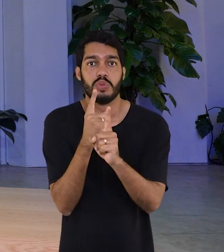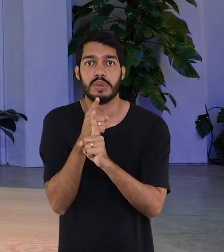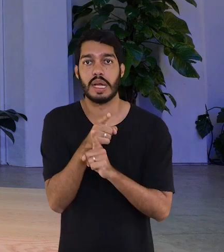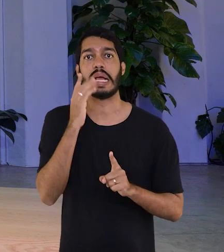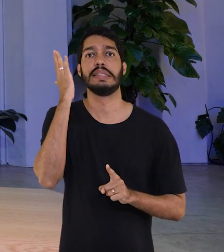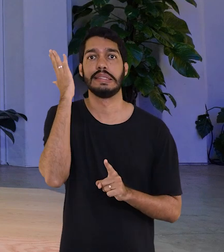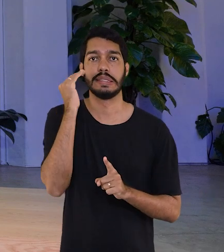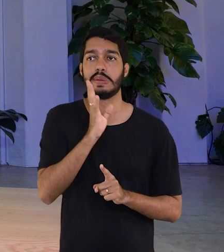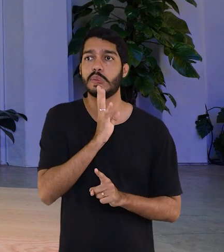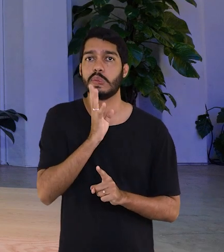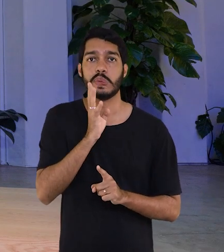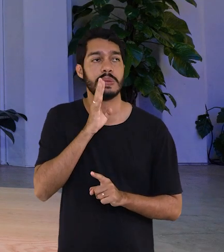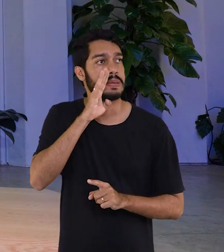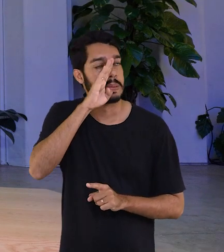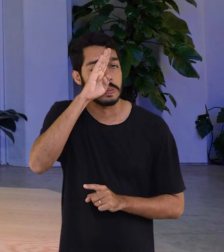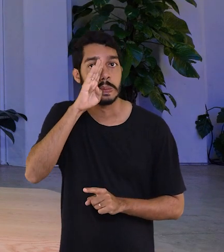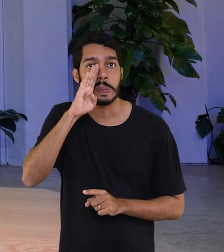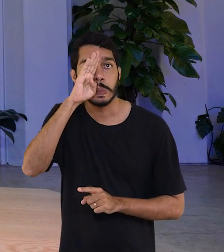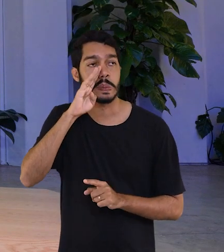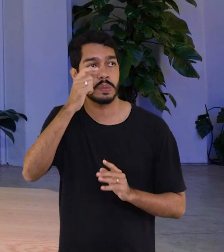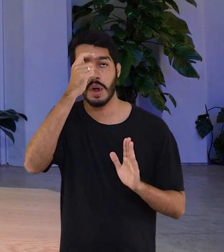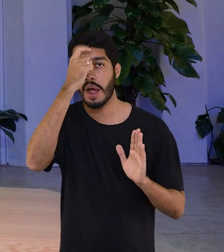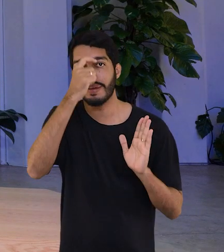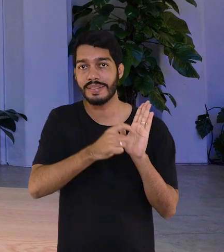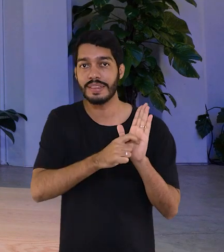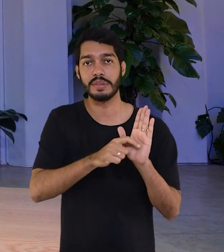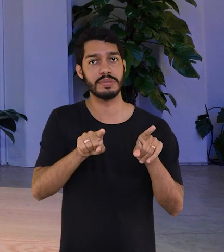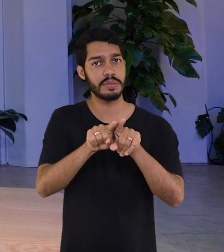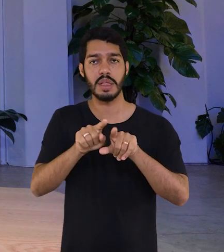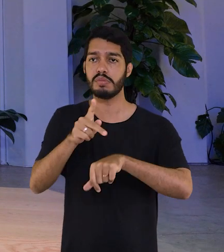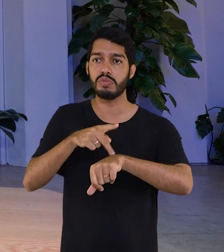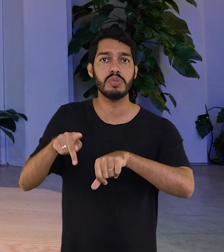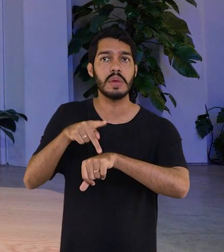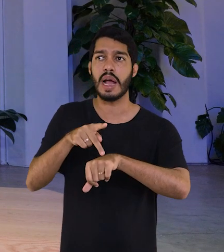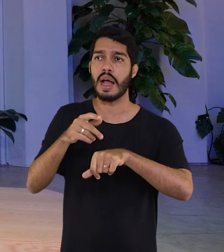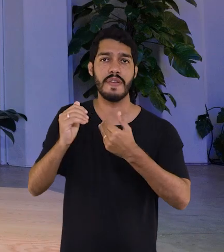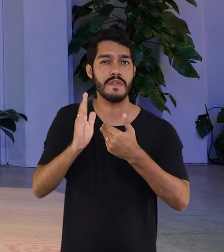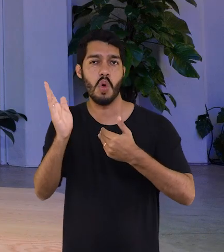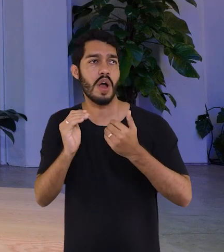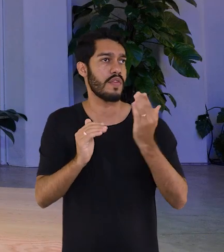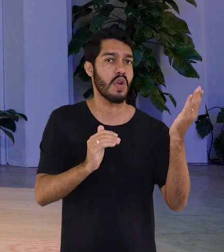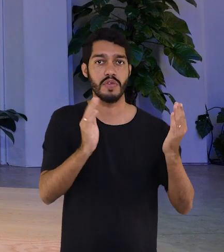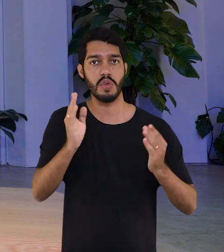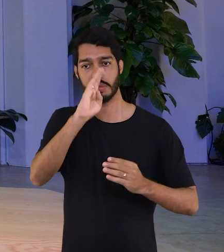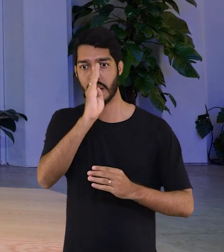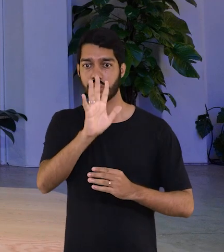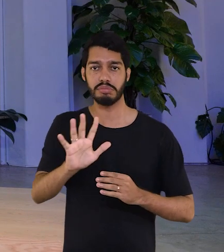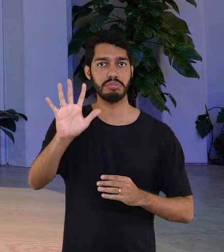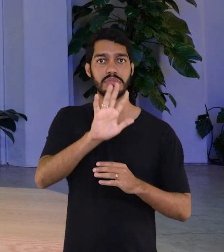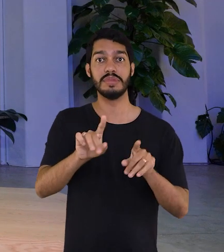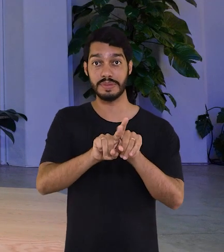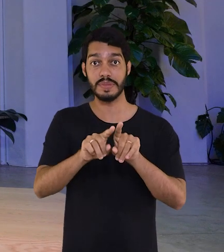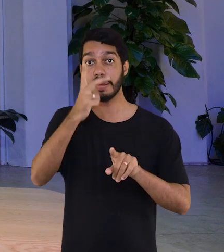inteligência artificial, muito mesmo. Alguns delas, os principais professores que estudam isso a nível Brasil, a nível mundo.